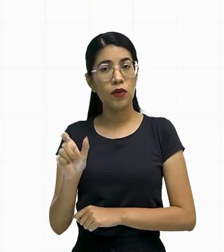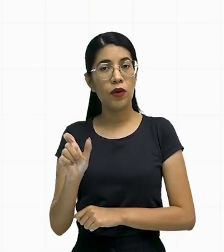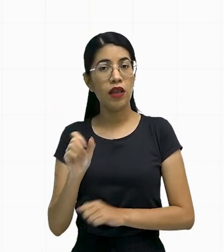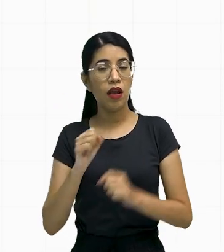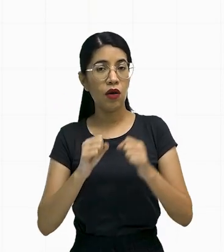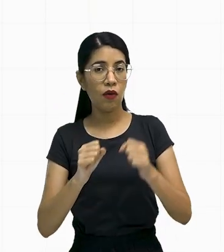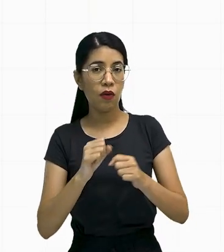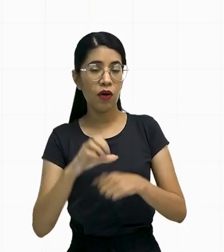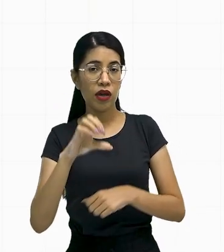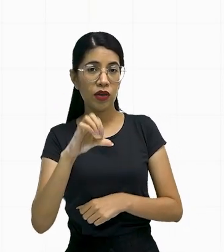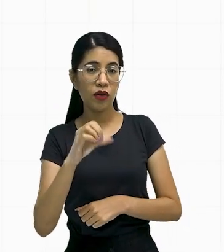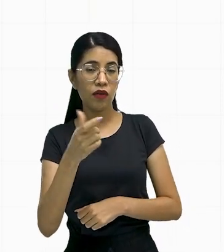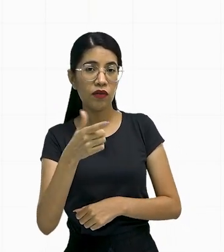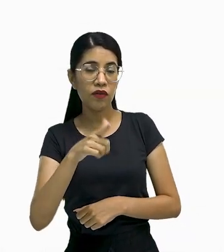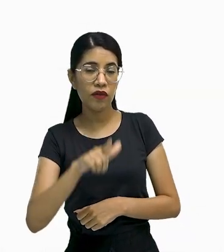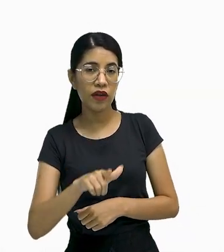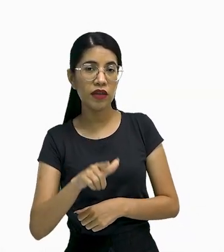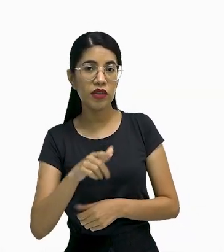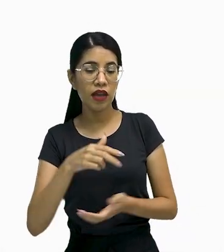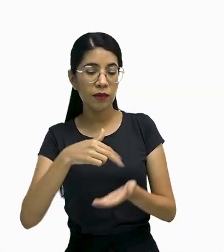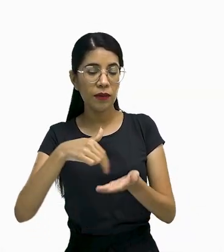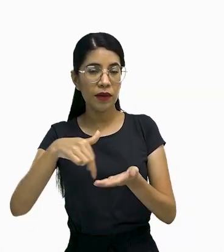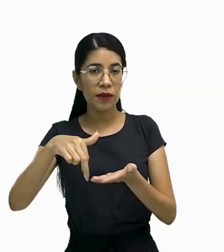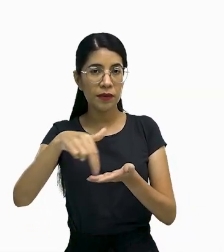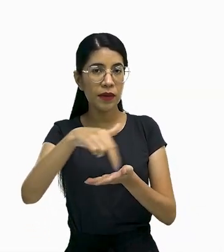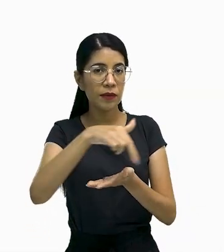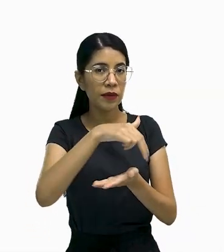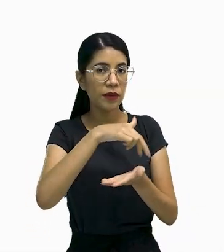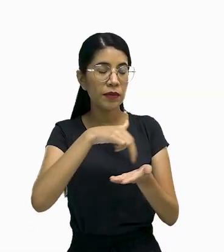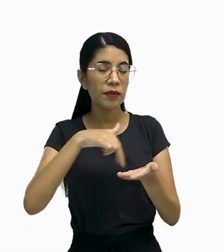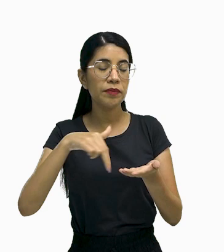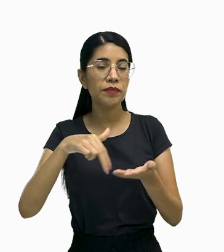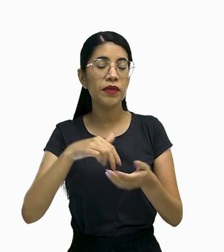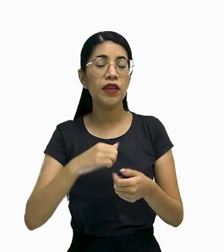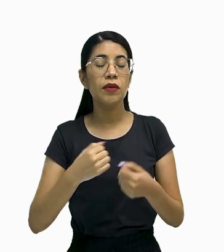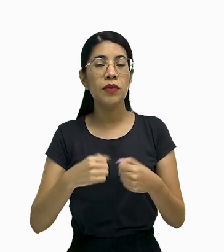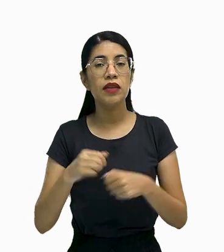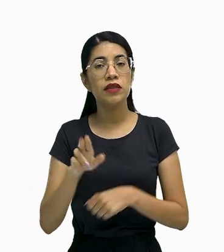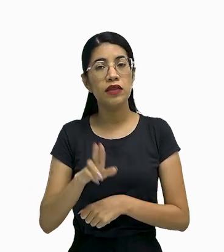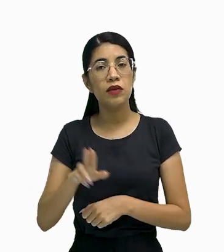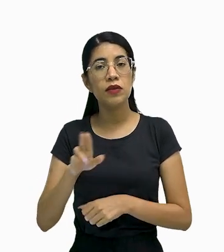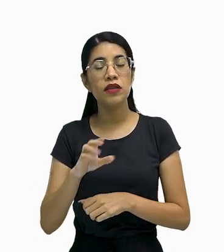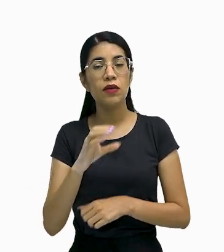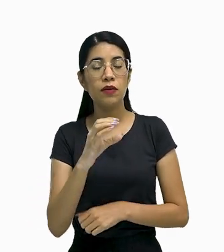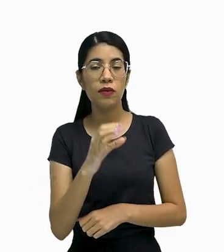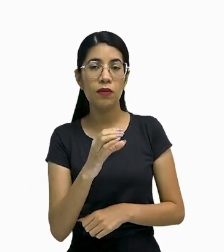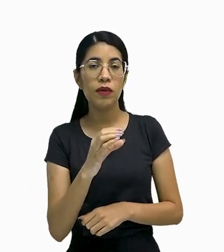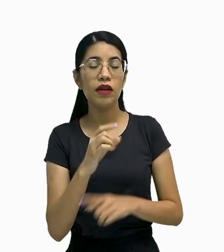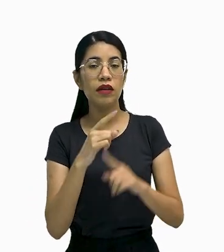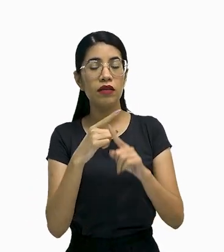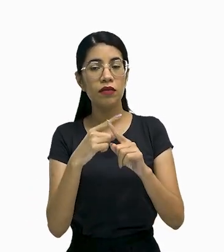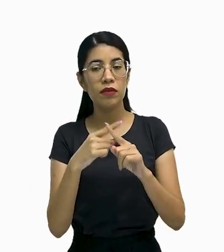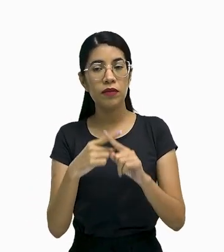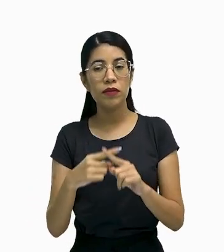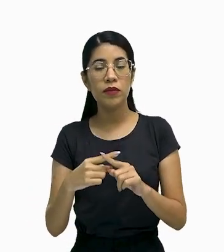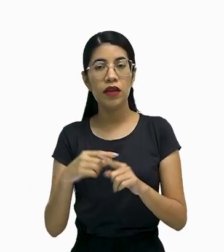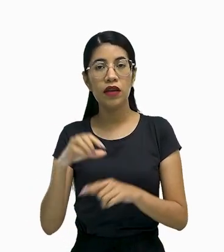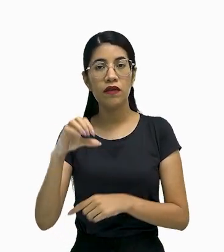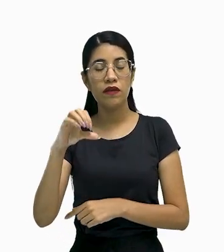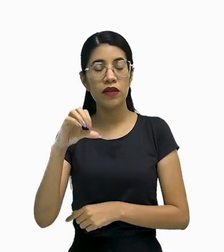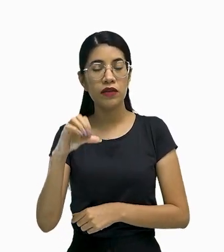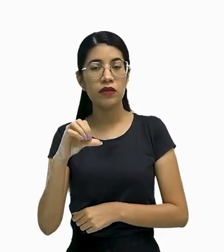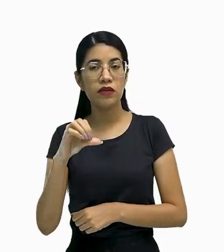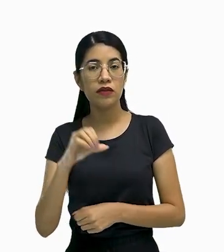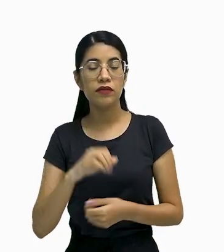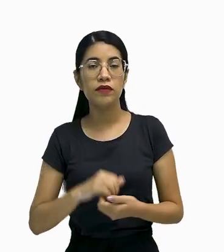9 voltas. Então, quer dizer que você tem que pegar o valor do comprimento e multiplicar por 9,